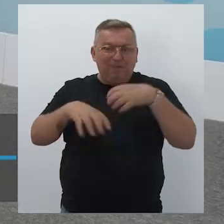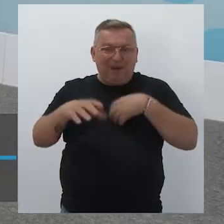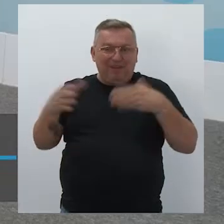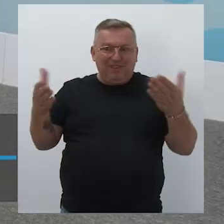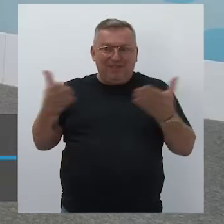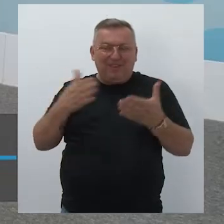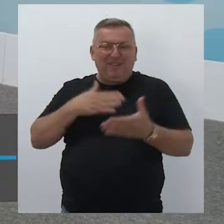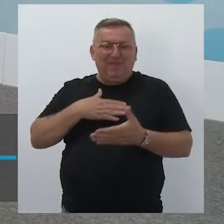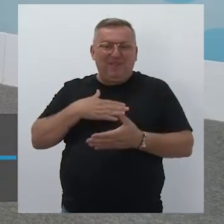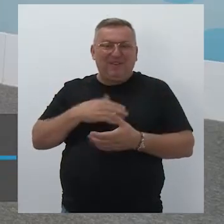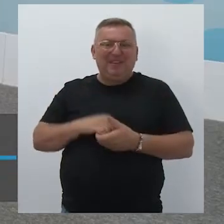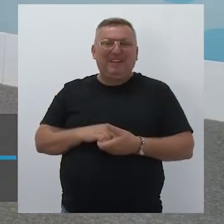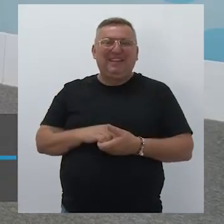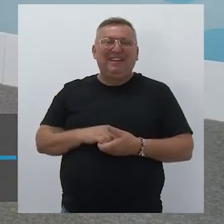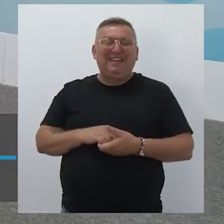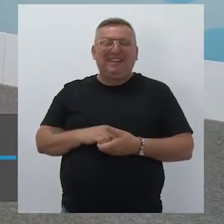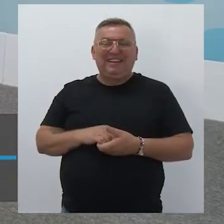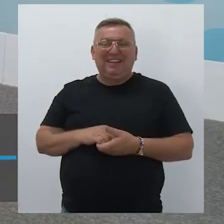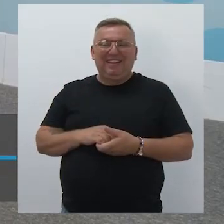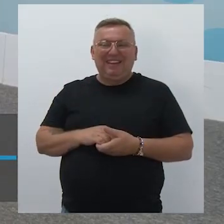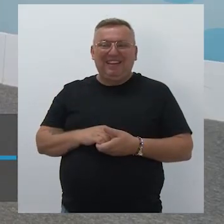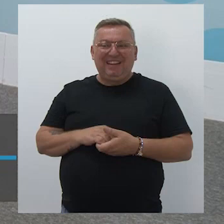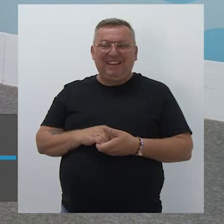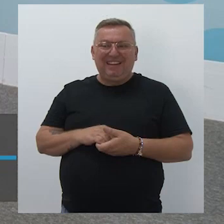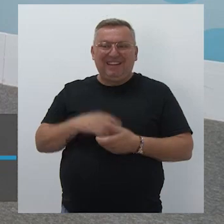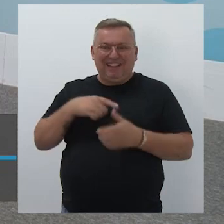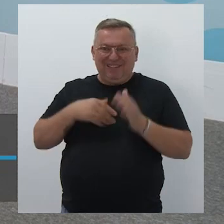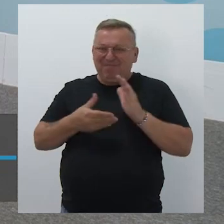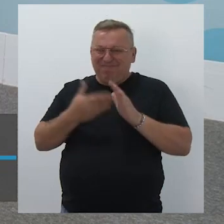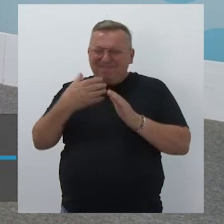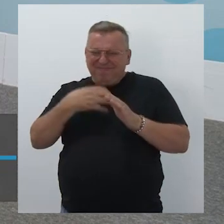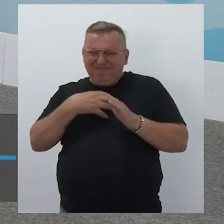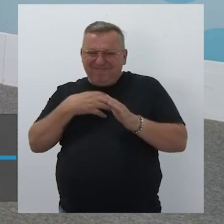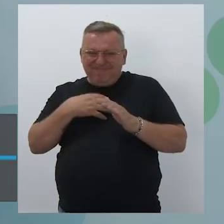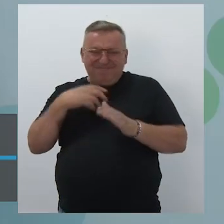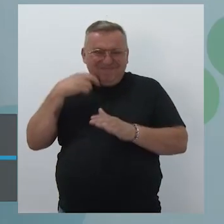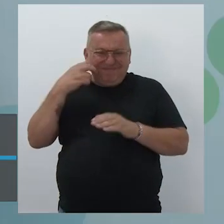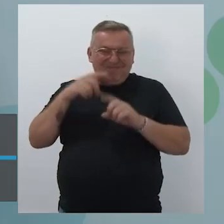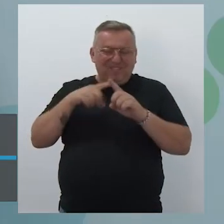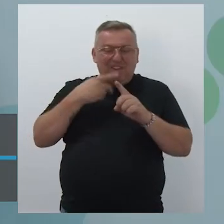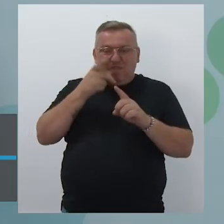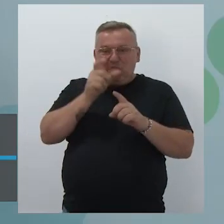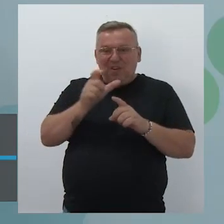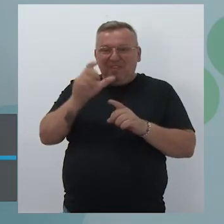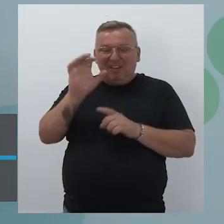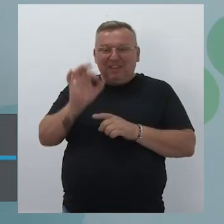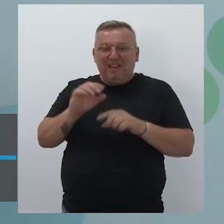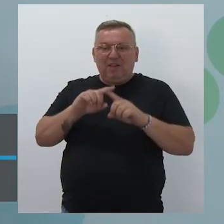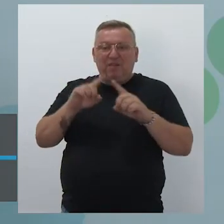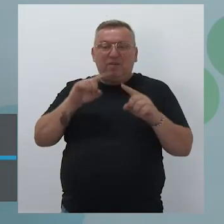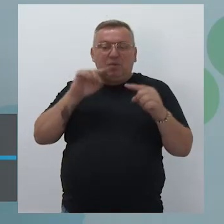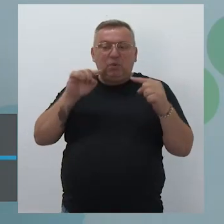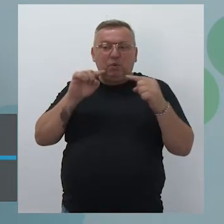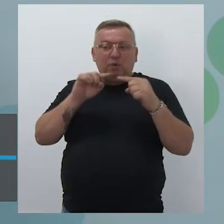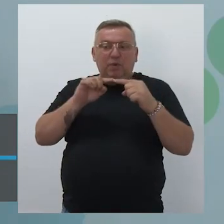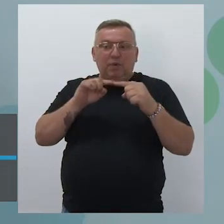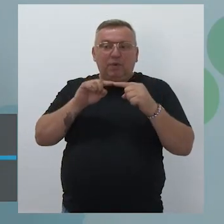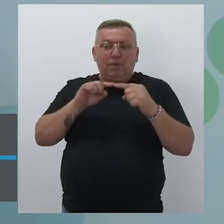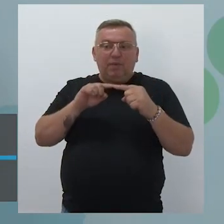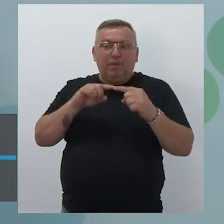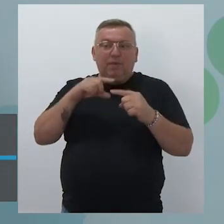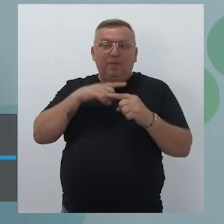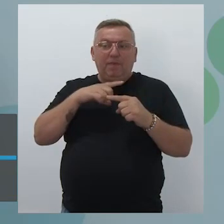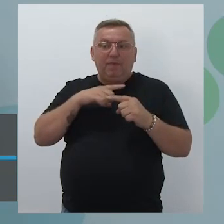agora. Ela me tirou de uma situação meio constrangedora. Mas, enfim, sem uma intencionalidade, a gente